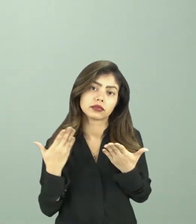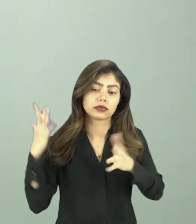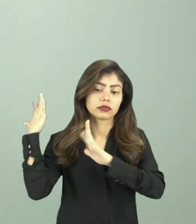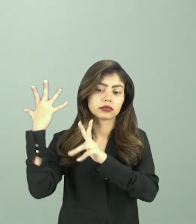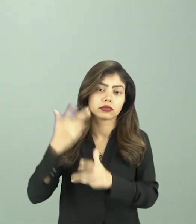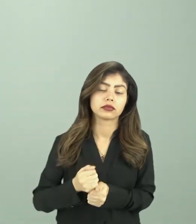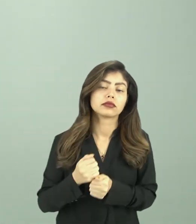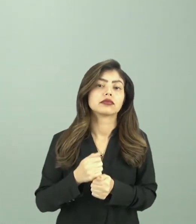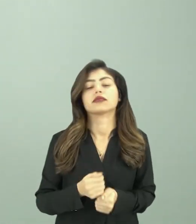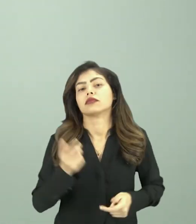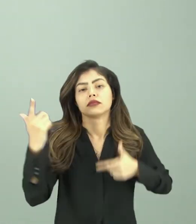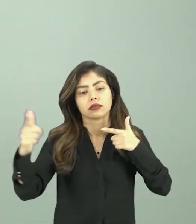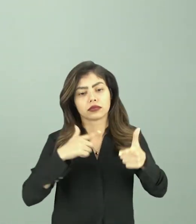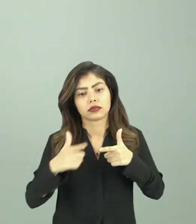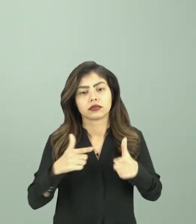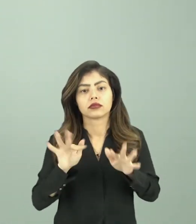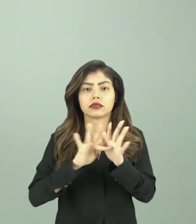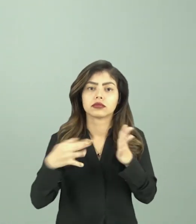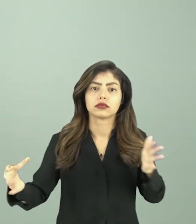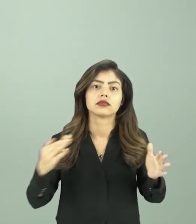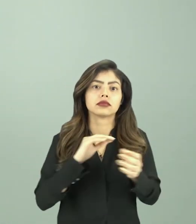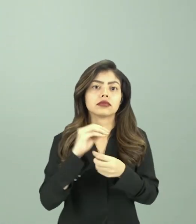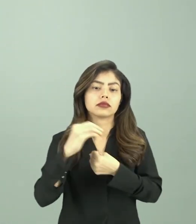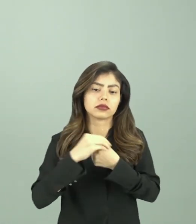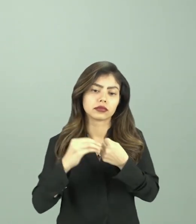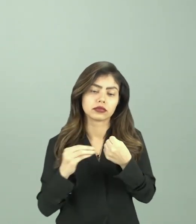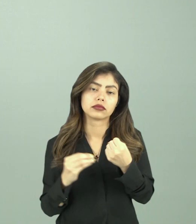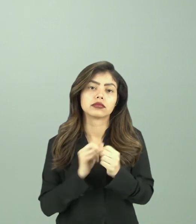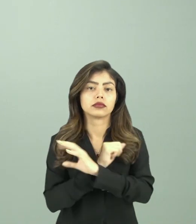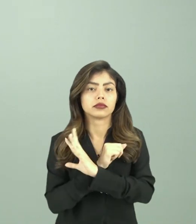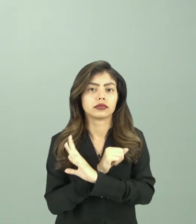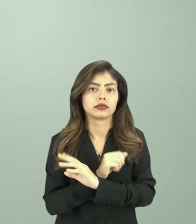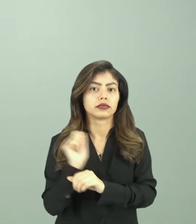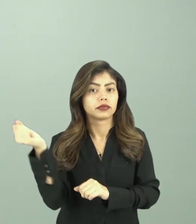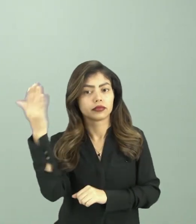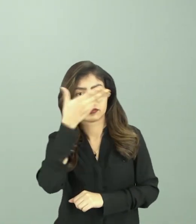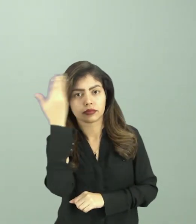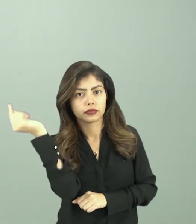sobre fórmula molecular e a nomenclatura dos ácidos. Não deixe de acessar a